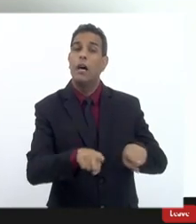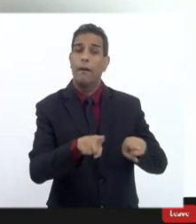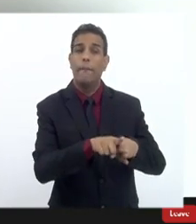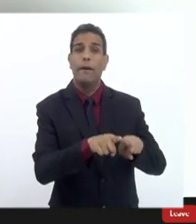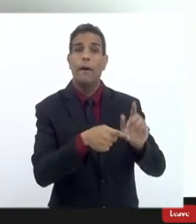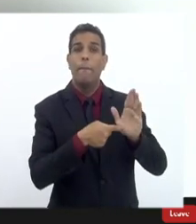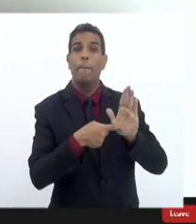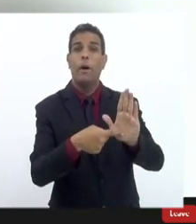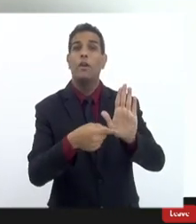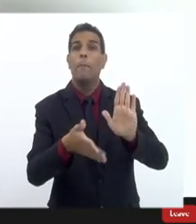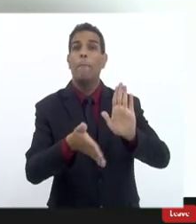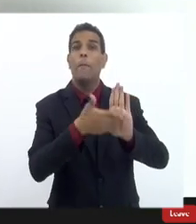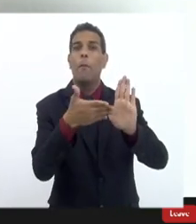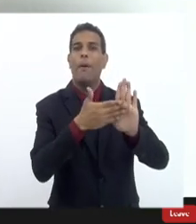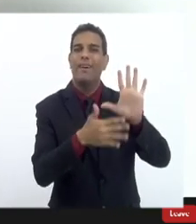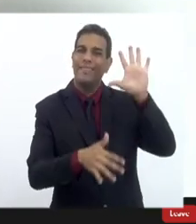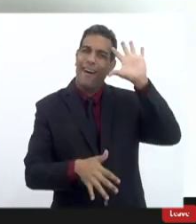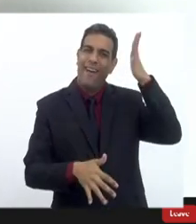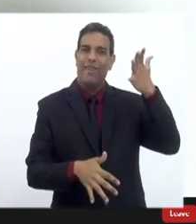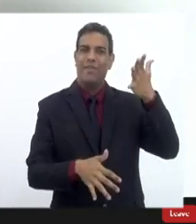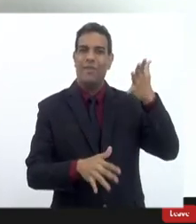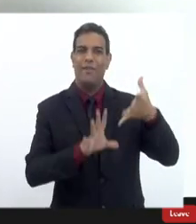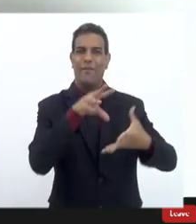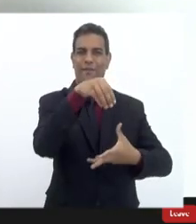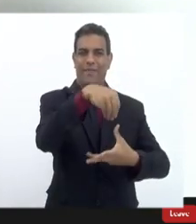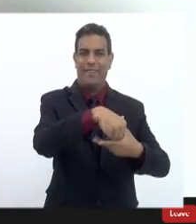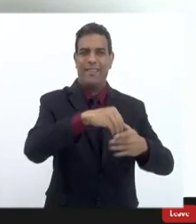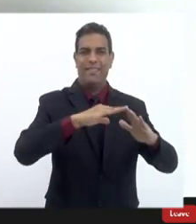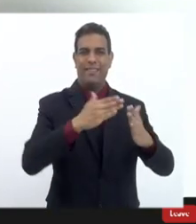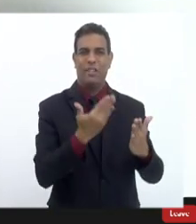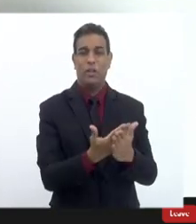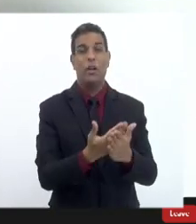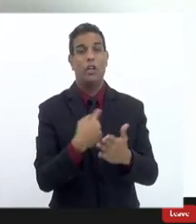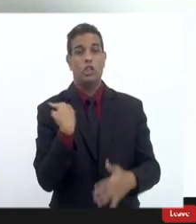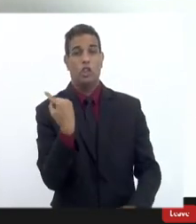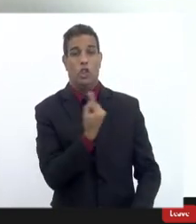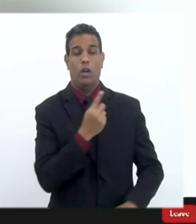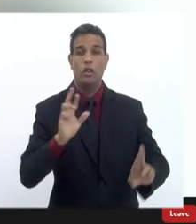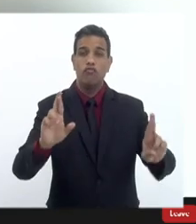dos problemas, e que a gente espera que a SEDUC se debruce sobre eles.